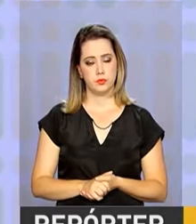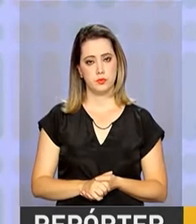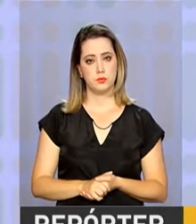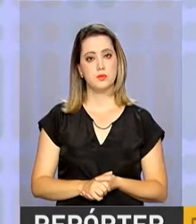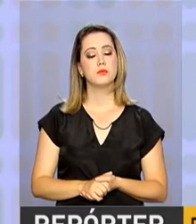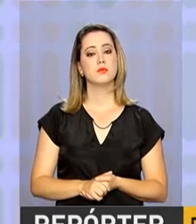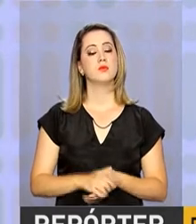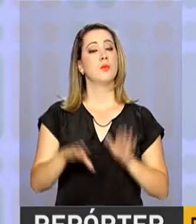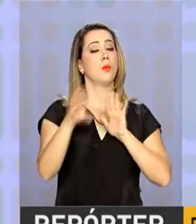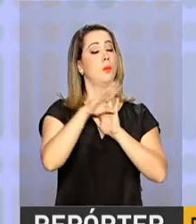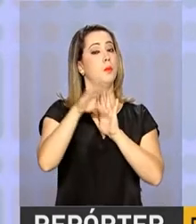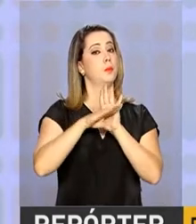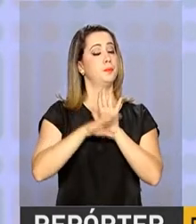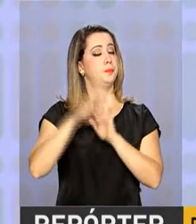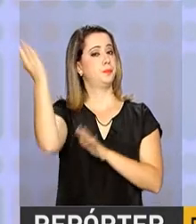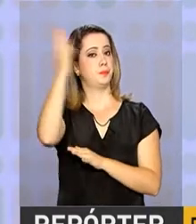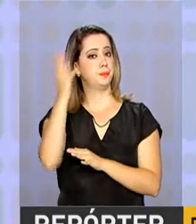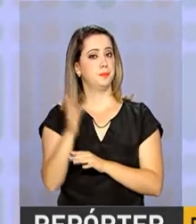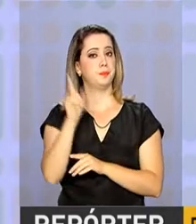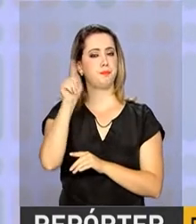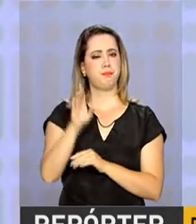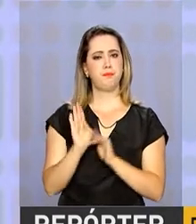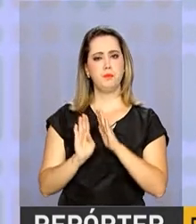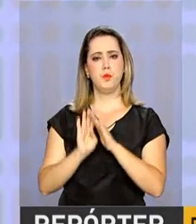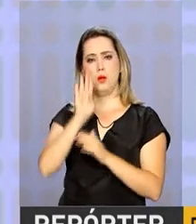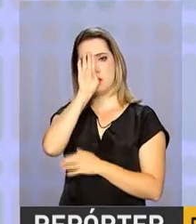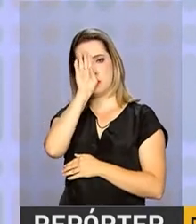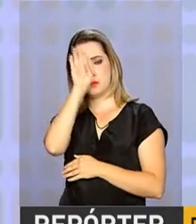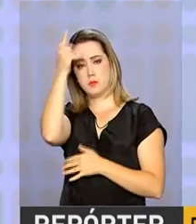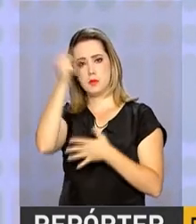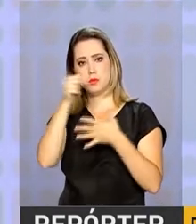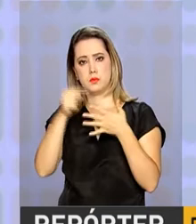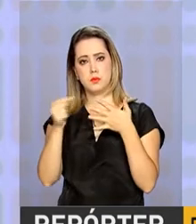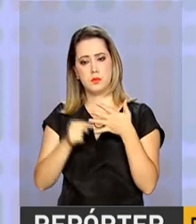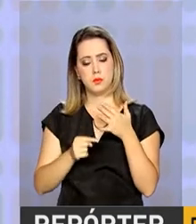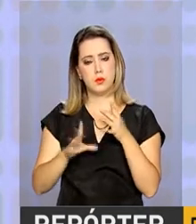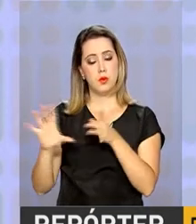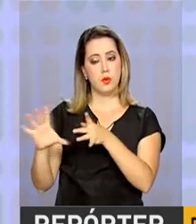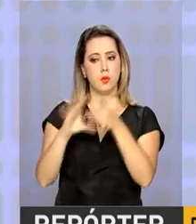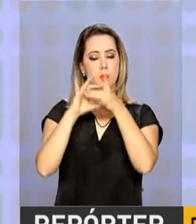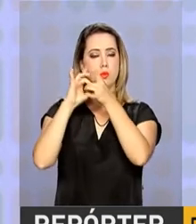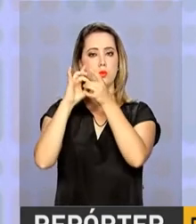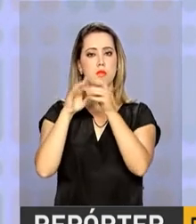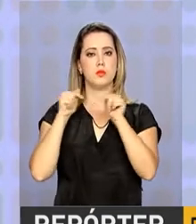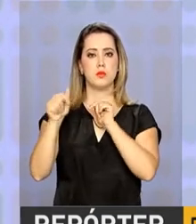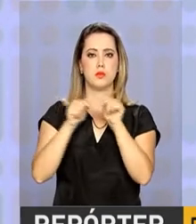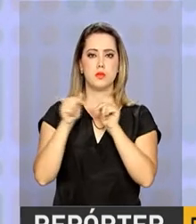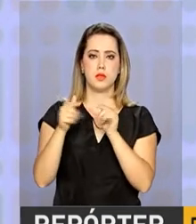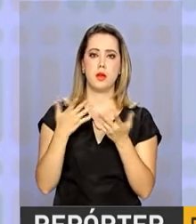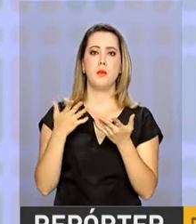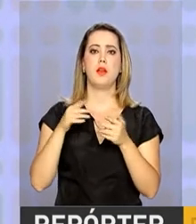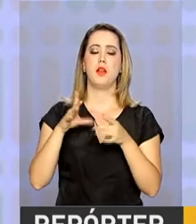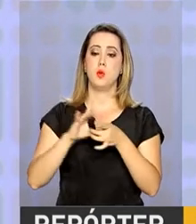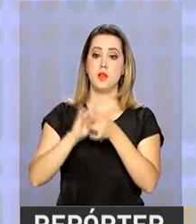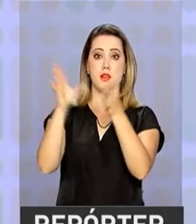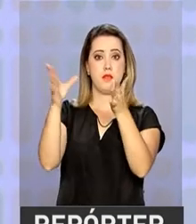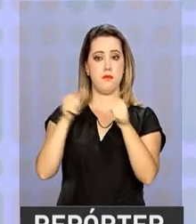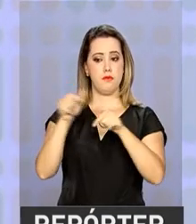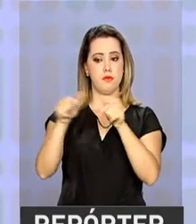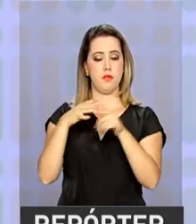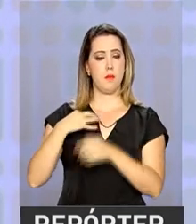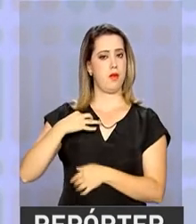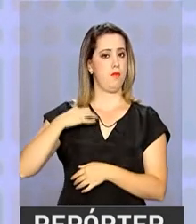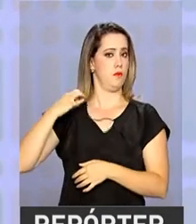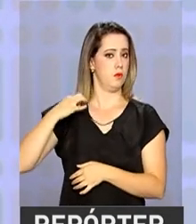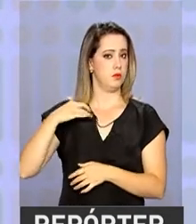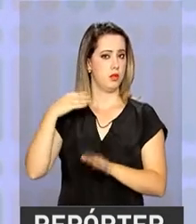de Voluntariado tem como principais objetivos fortalecer as ações voluntárias, elaborar